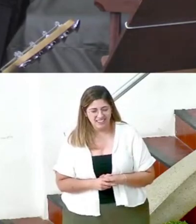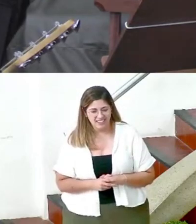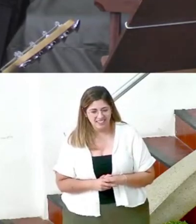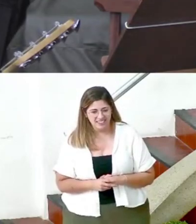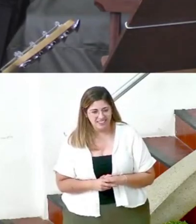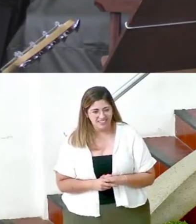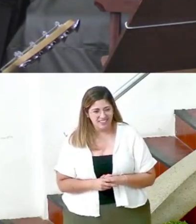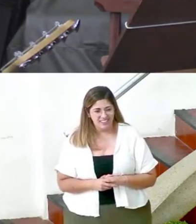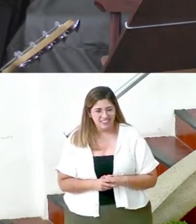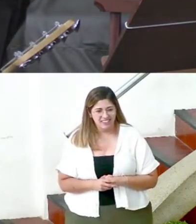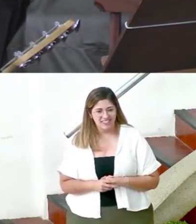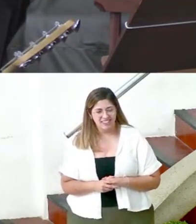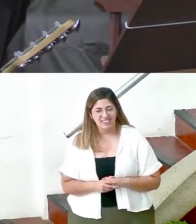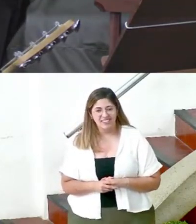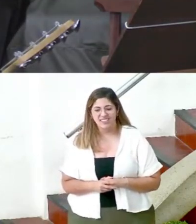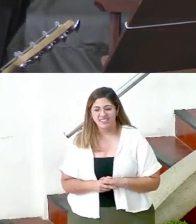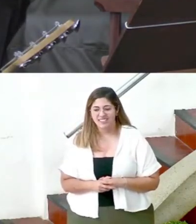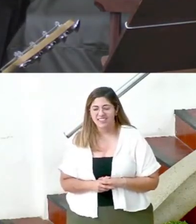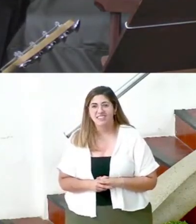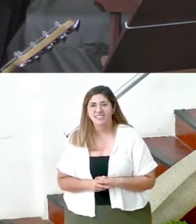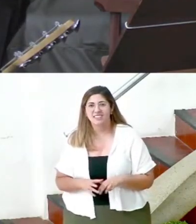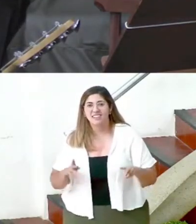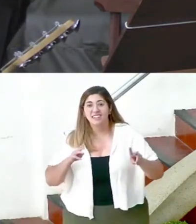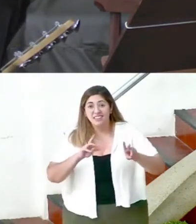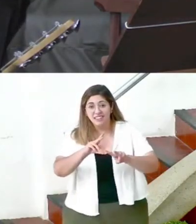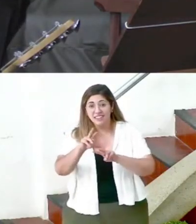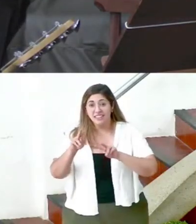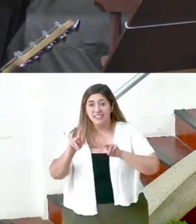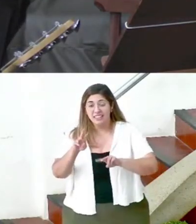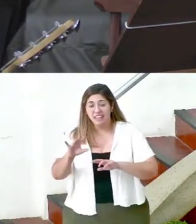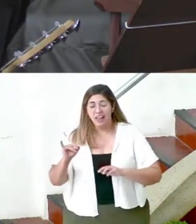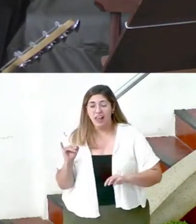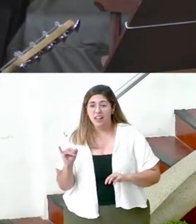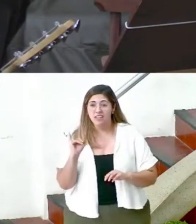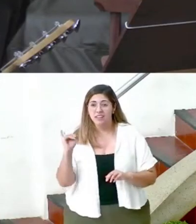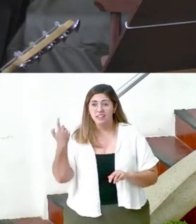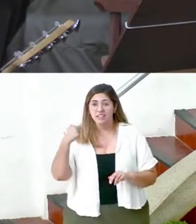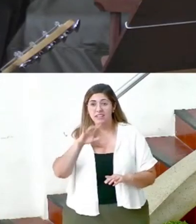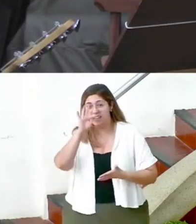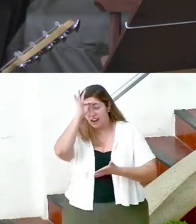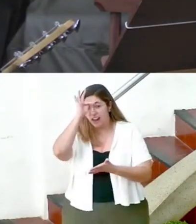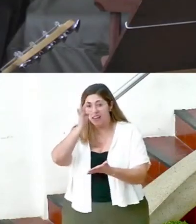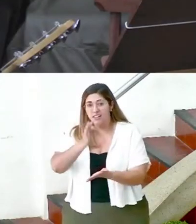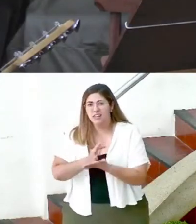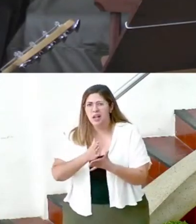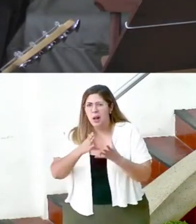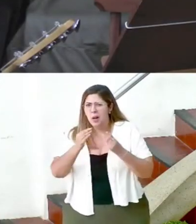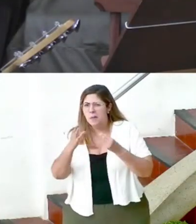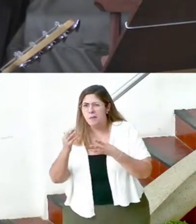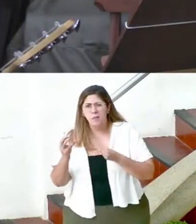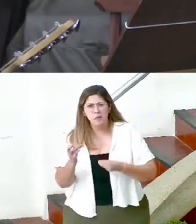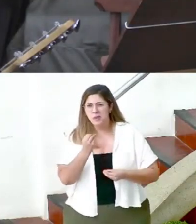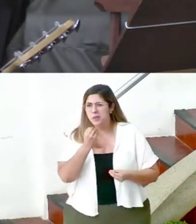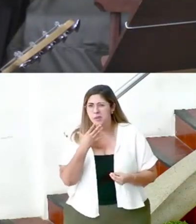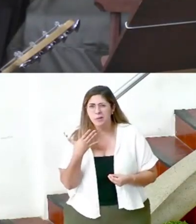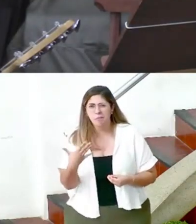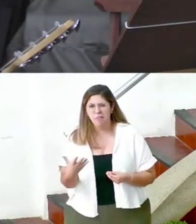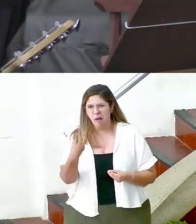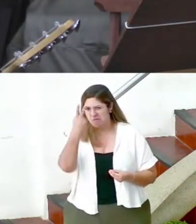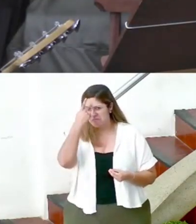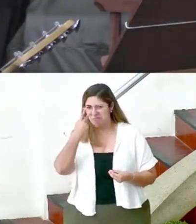tá, joia. Irmãos, o privilégio de andar na fé é tão grande que a gente não consegue nem